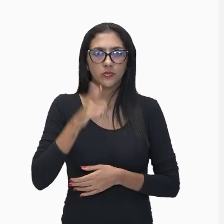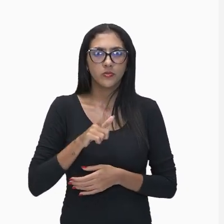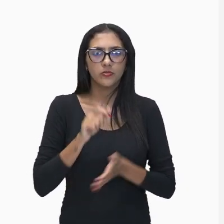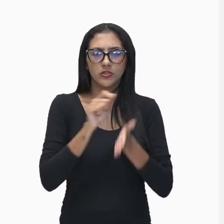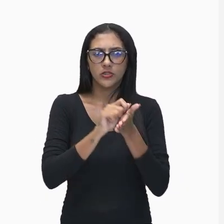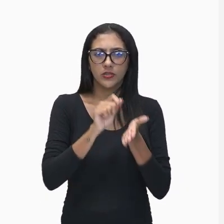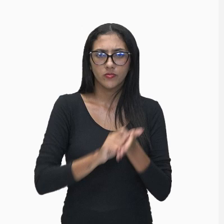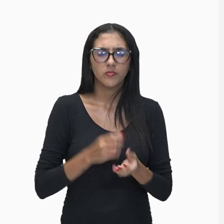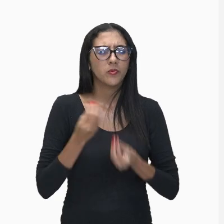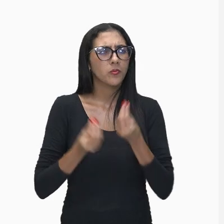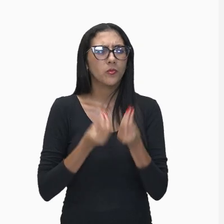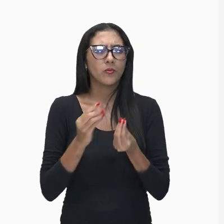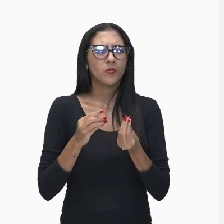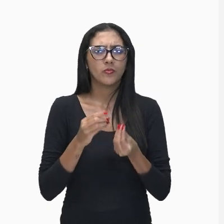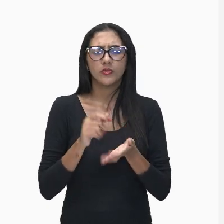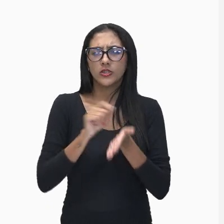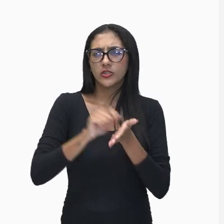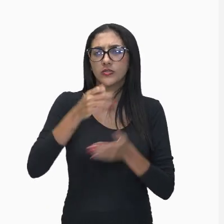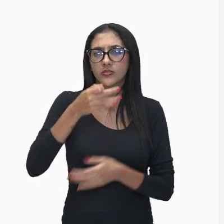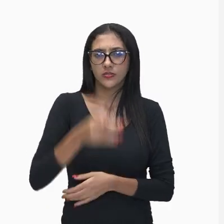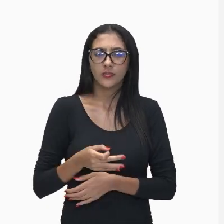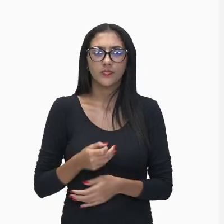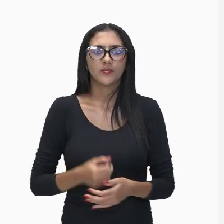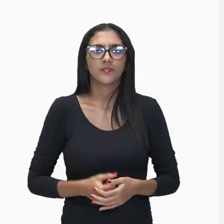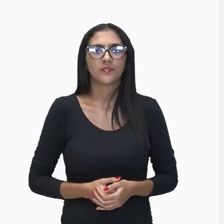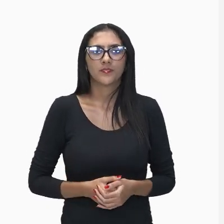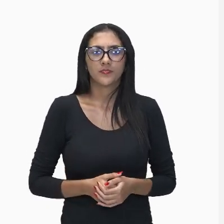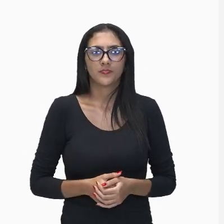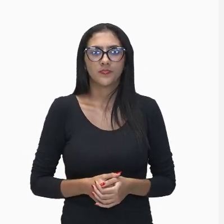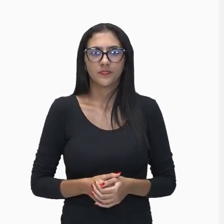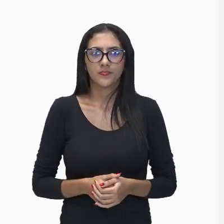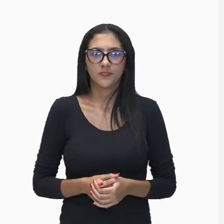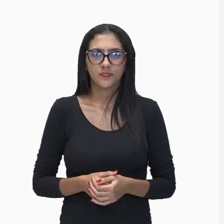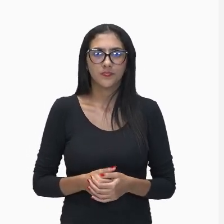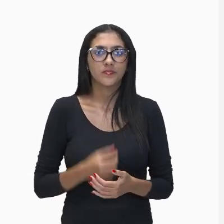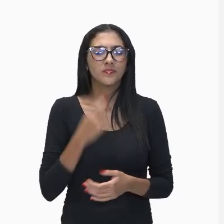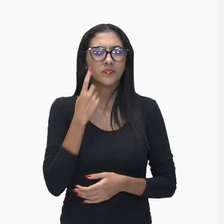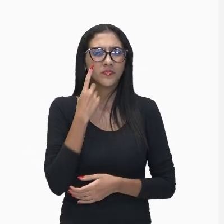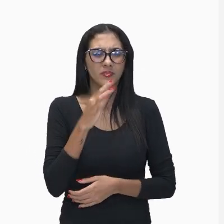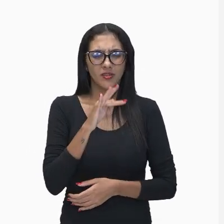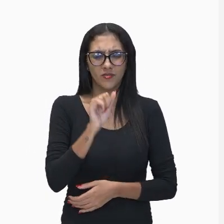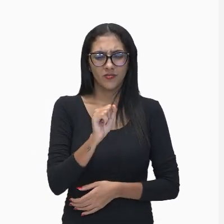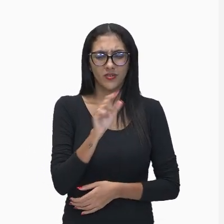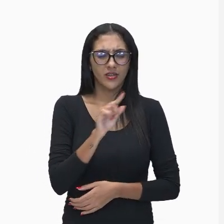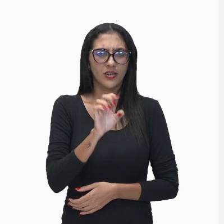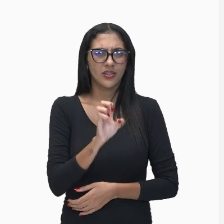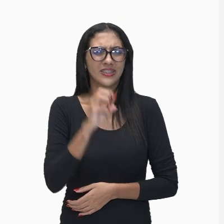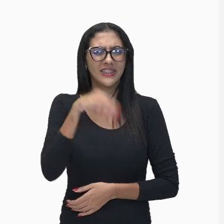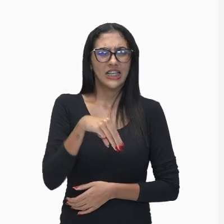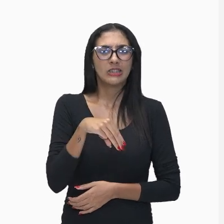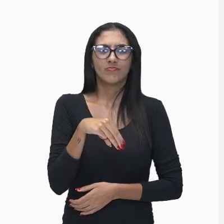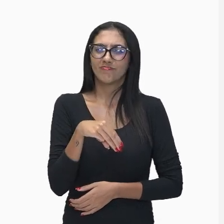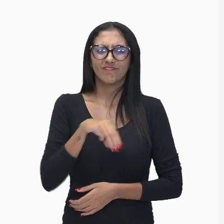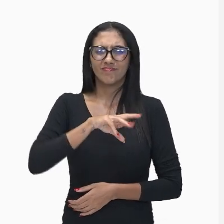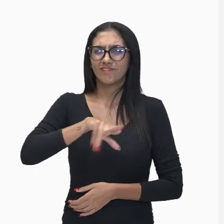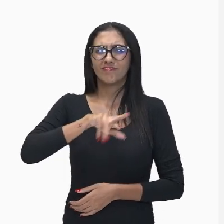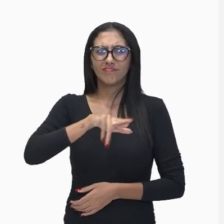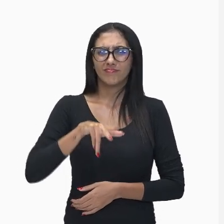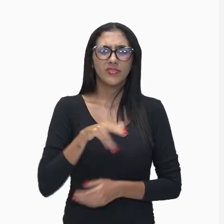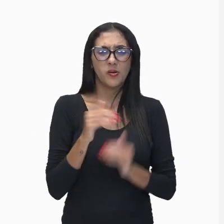acordo com a norma, reescrevendo. Perceba que fazem apenas 2 dias está inadequado, está fora